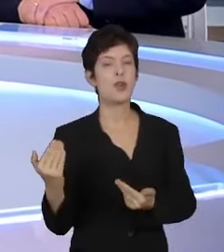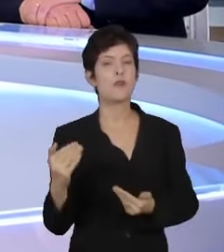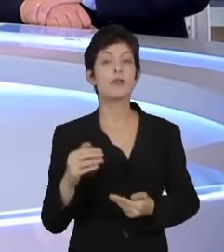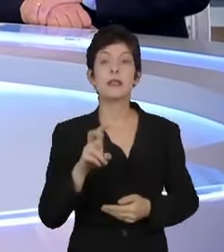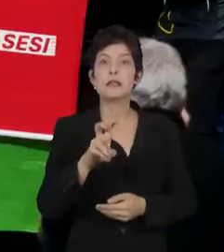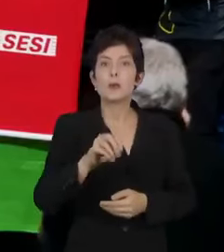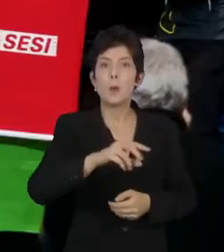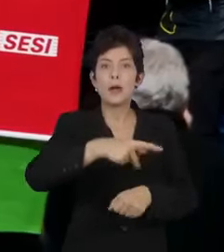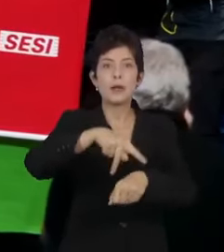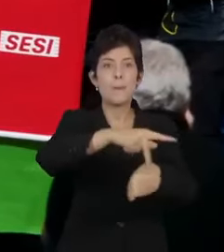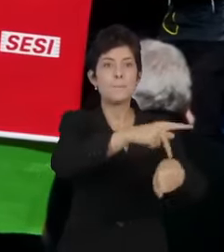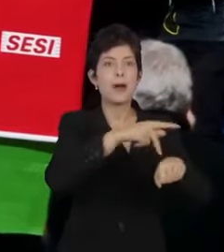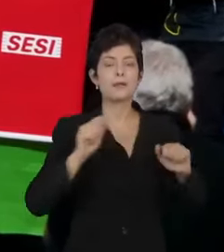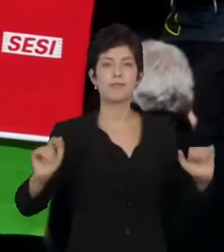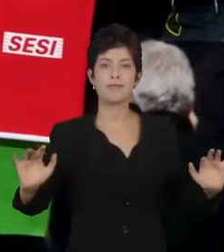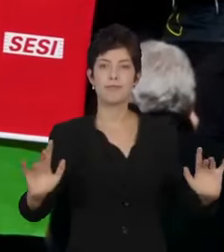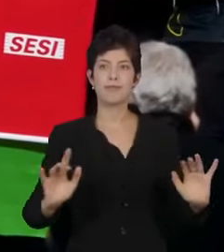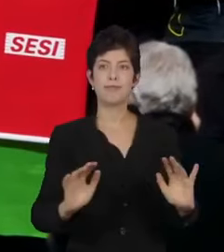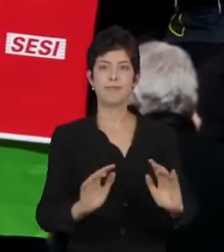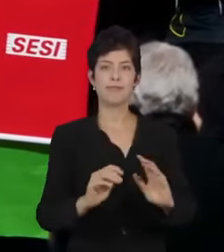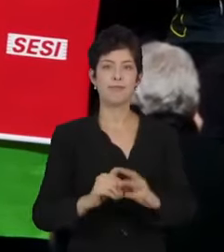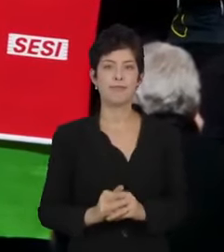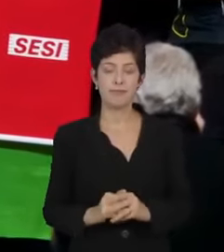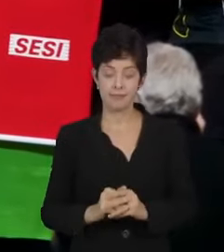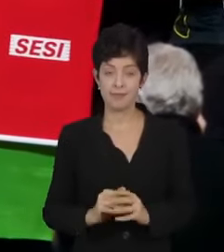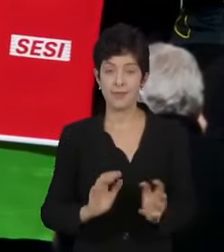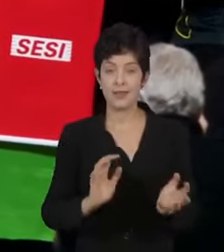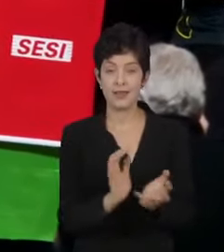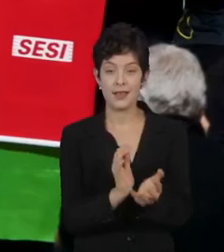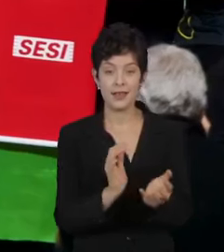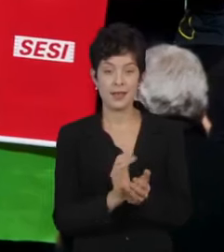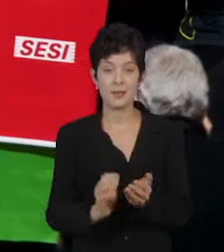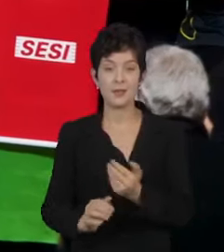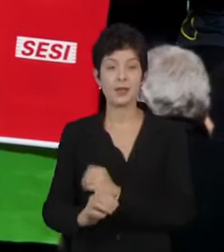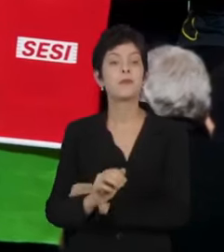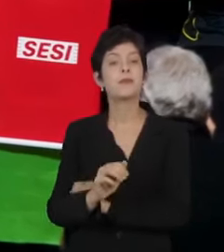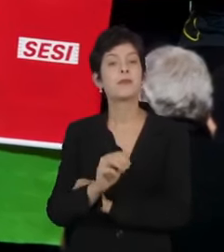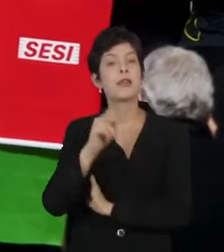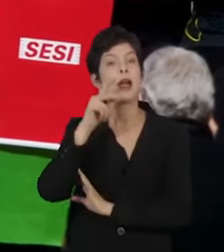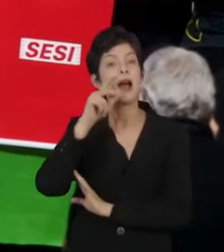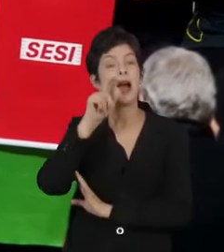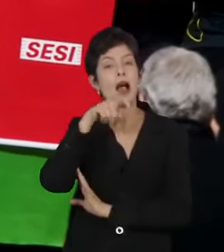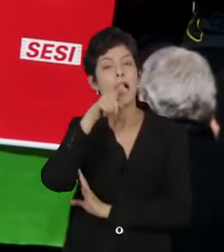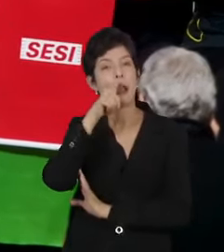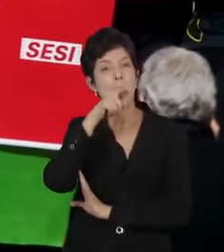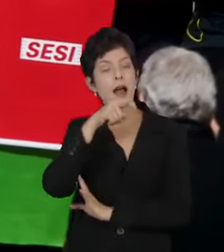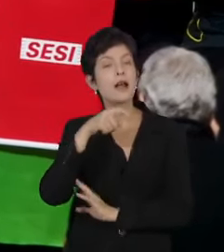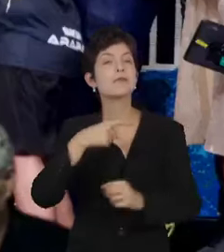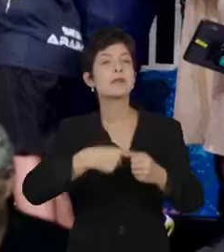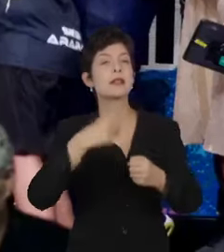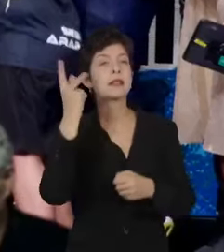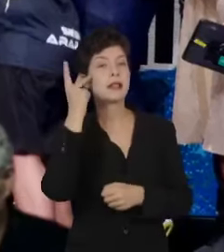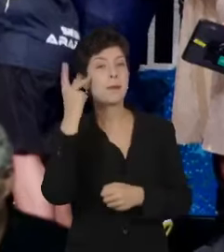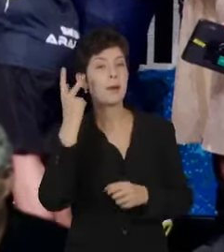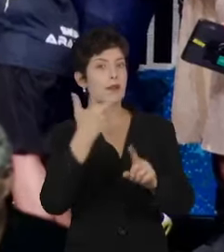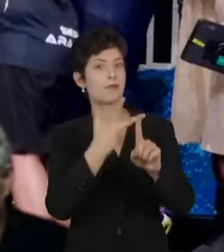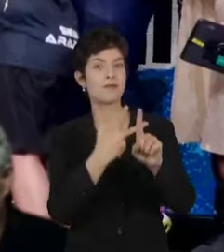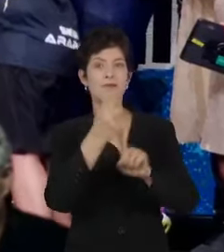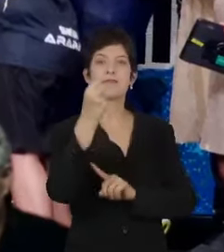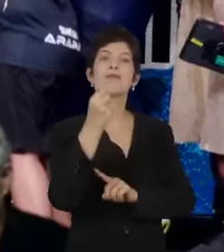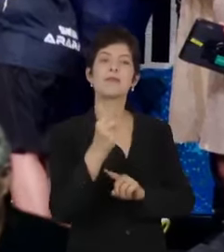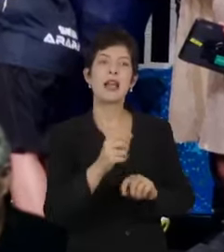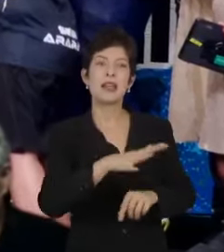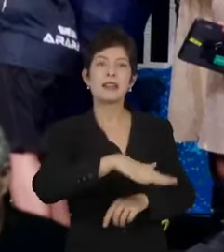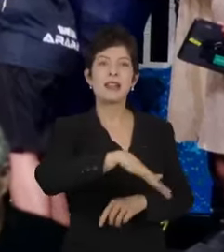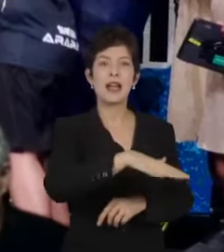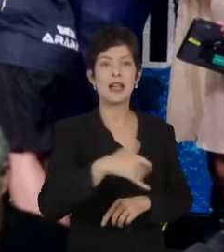países. A equipe Los Atômicos de Araras, no interior de São Paulo, conquistou o título inédito na categoria